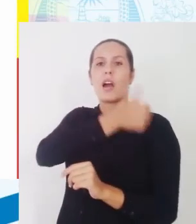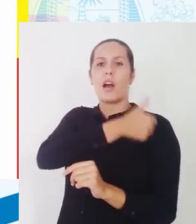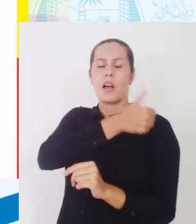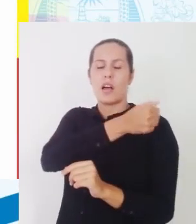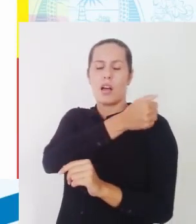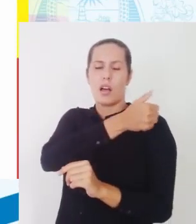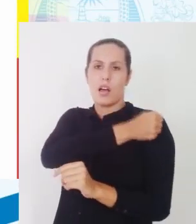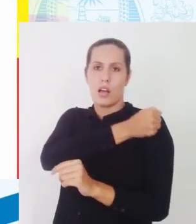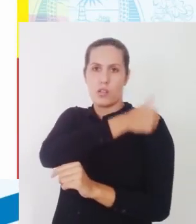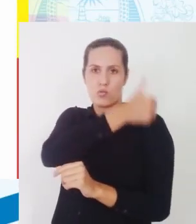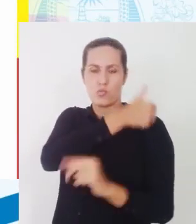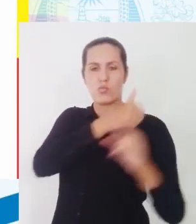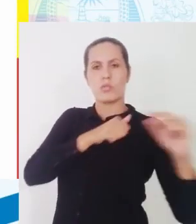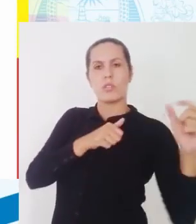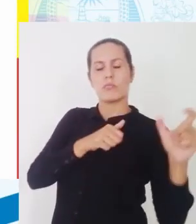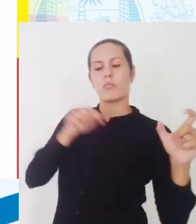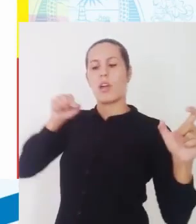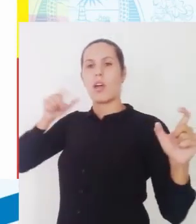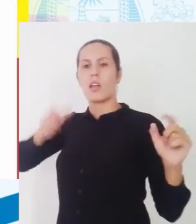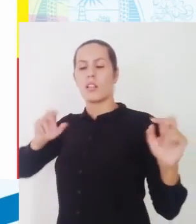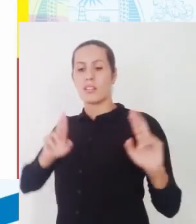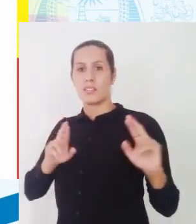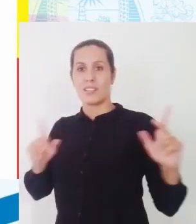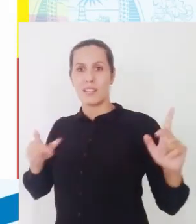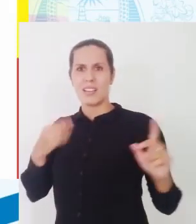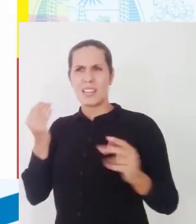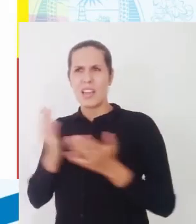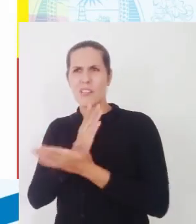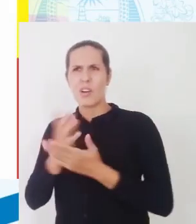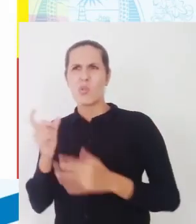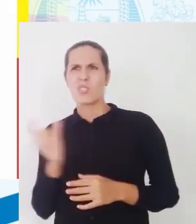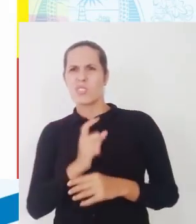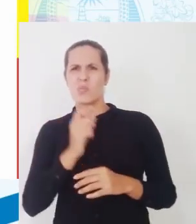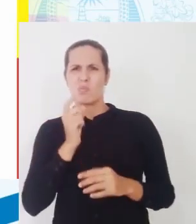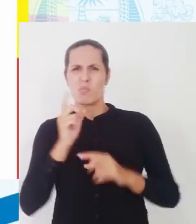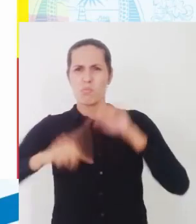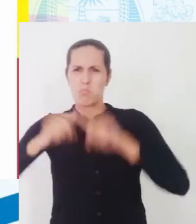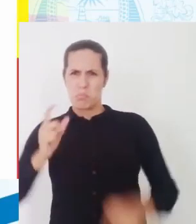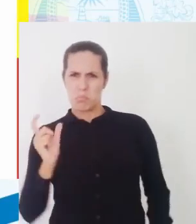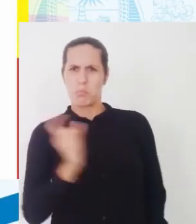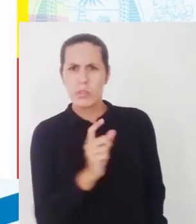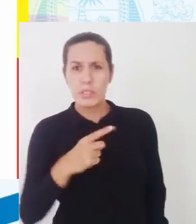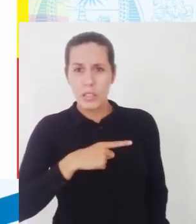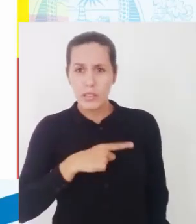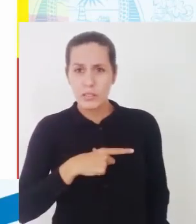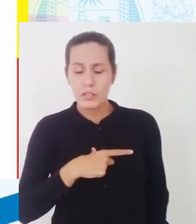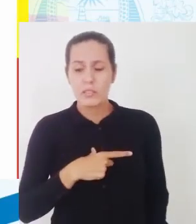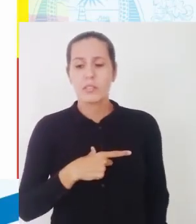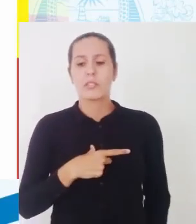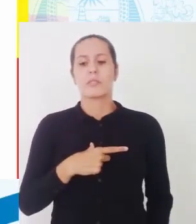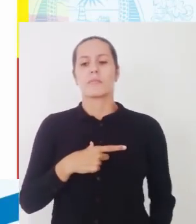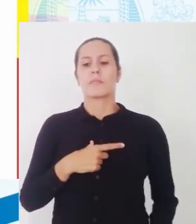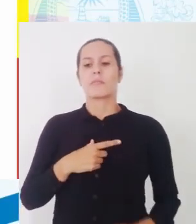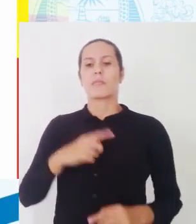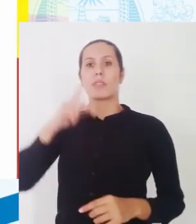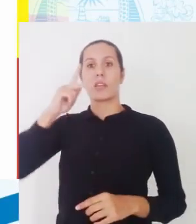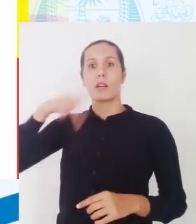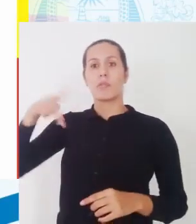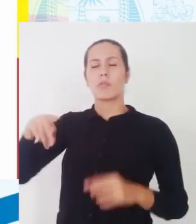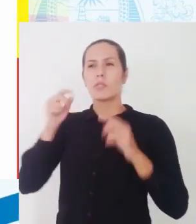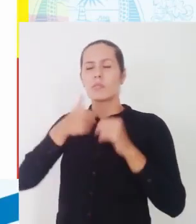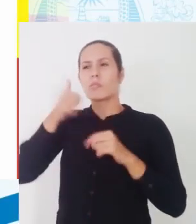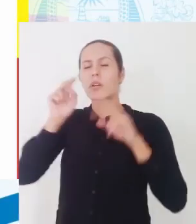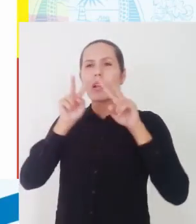primeira aluna que participou. Houve algum tipo de xingamento entre elas? A professora, após ouvir as